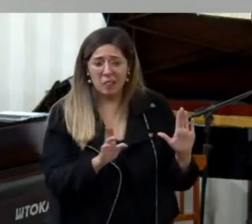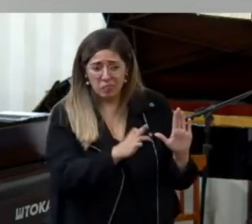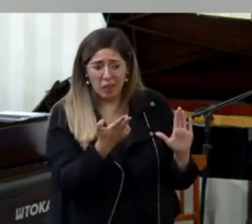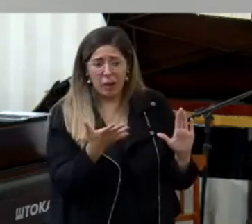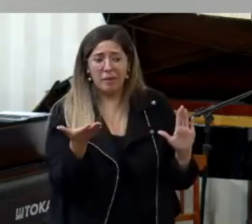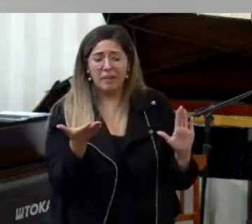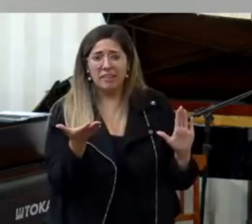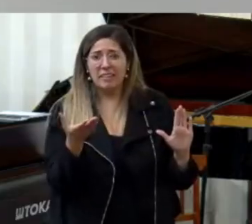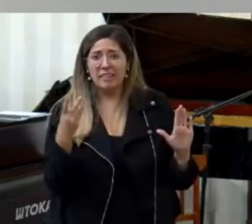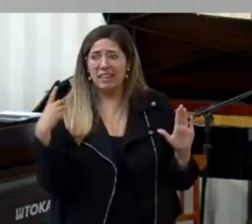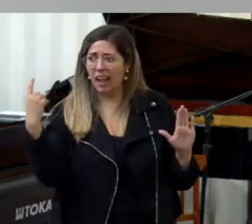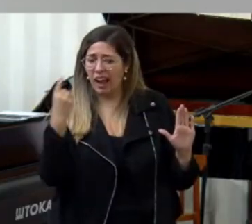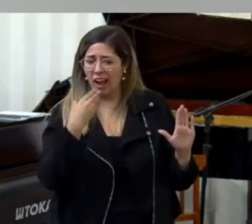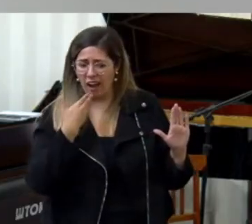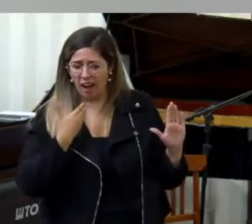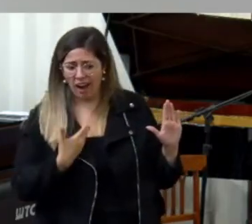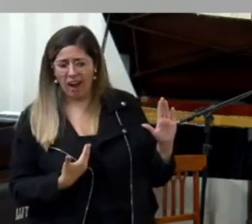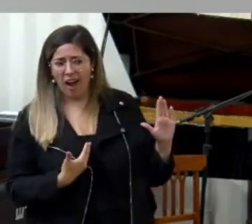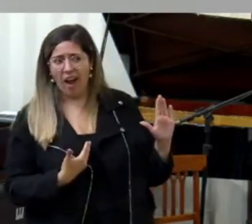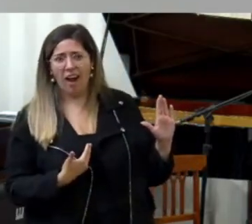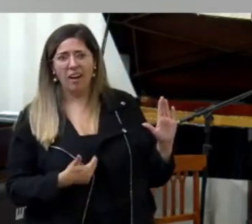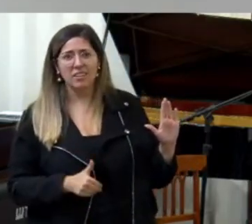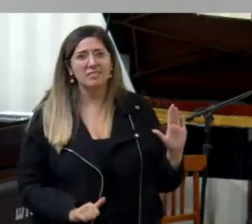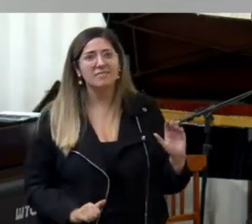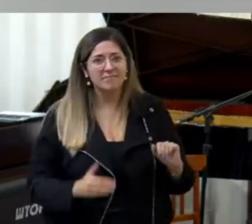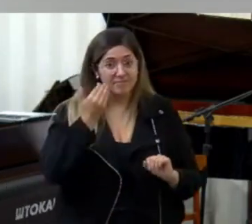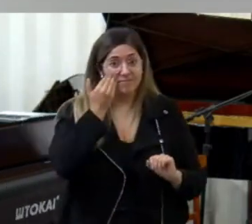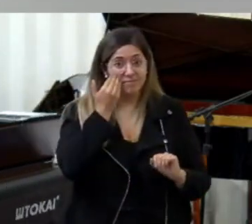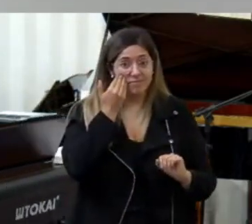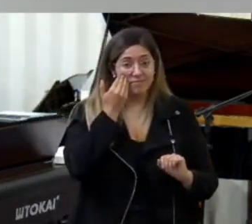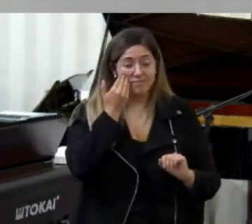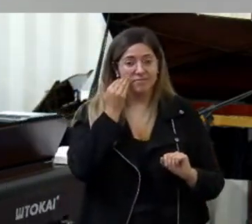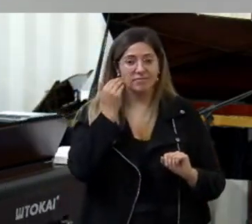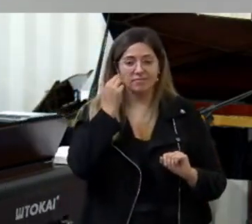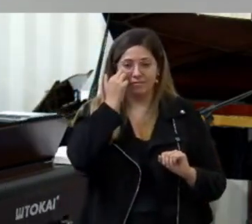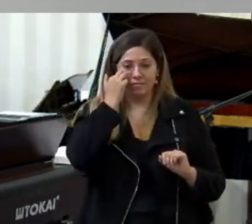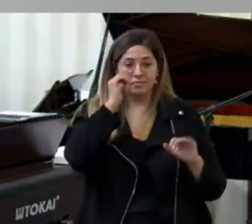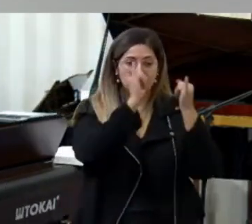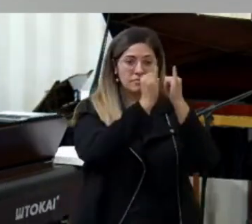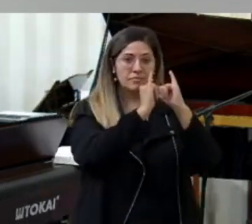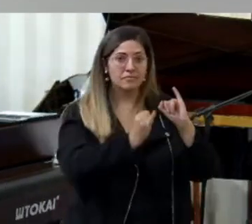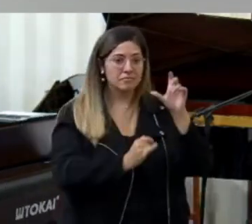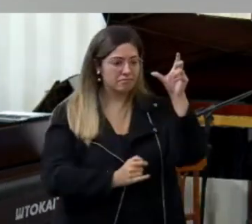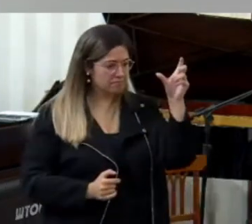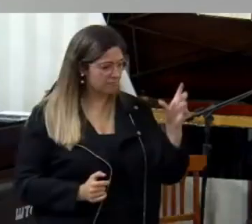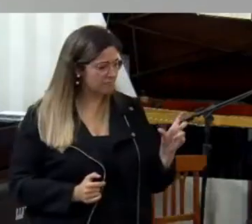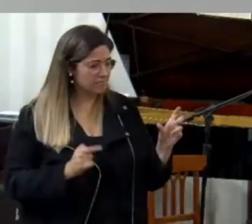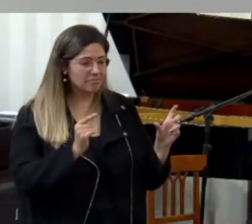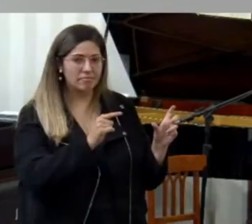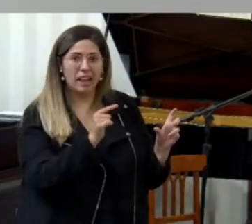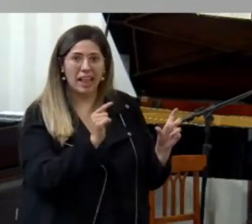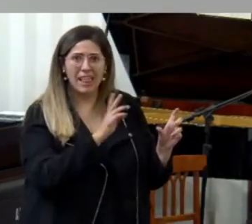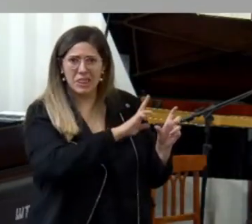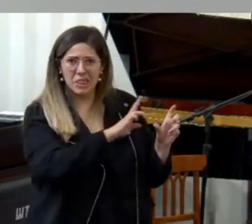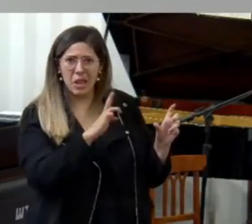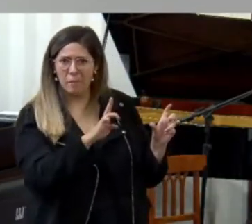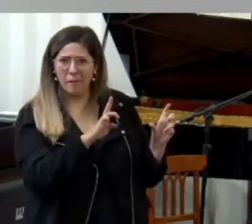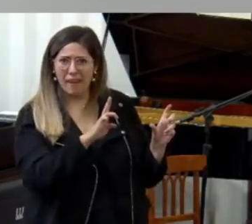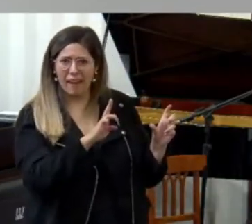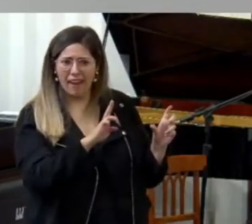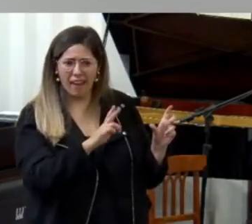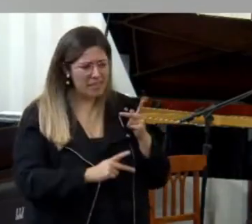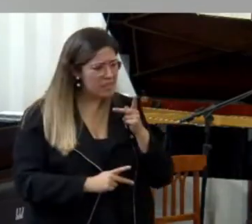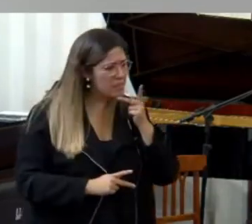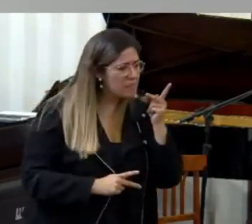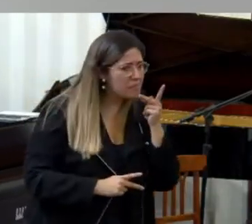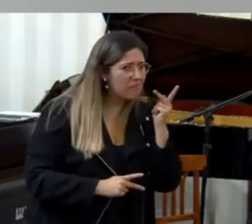nomes. Nomes. O homem cria ídolo e chama pelo nome. Cria um nome, fala com ele, fala com